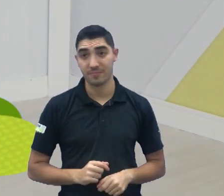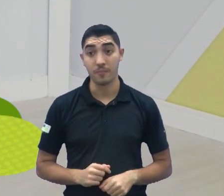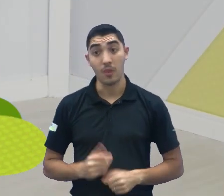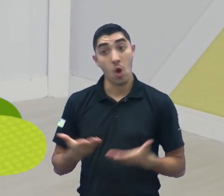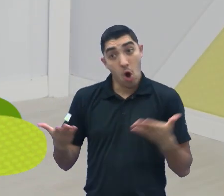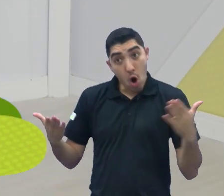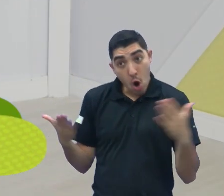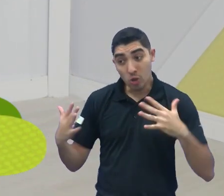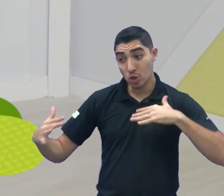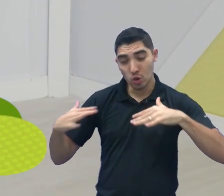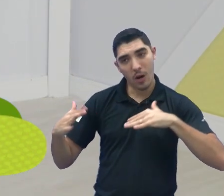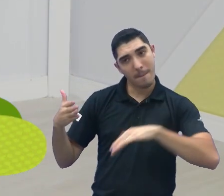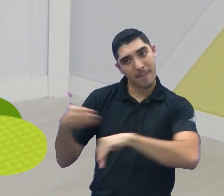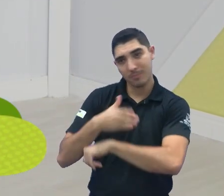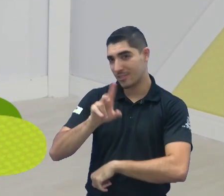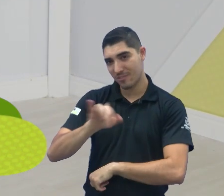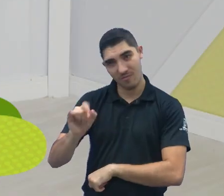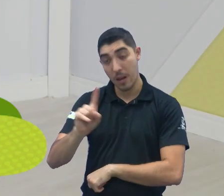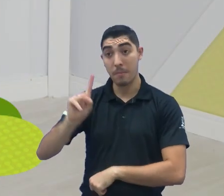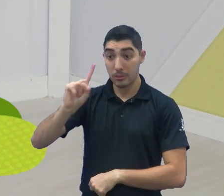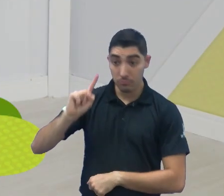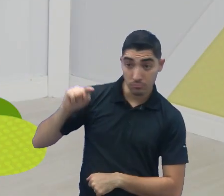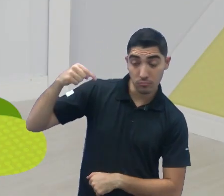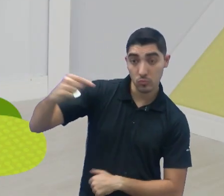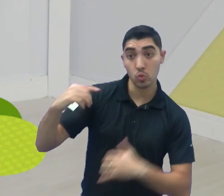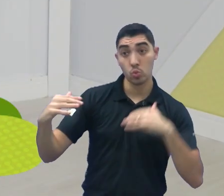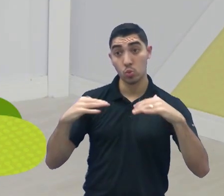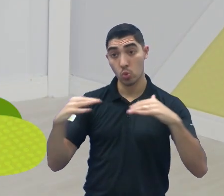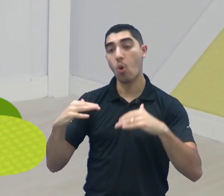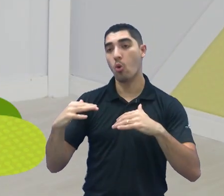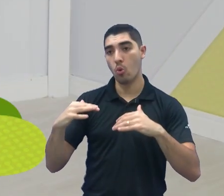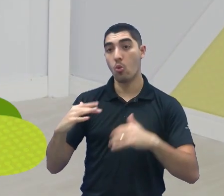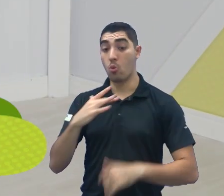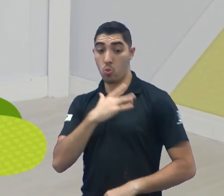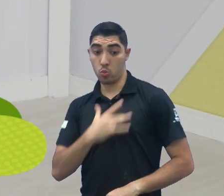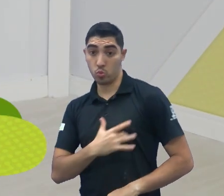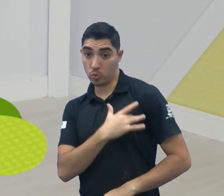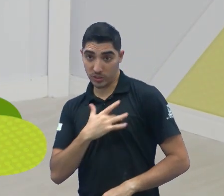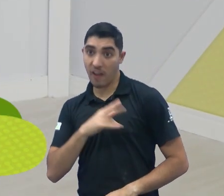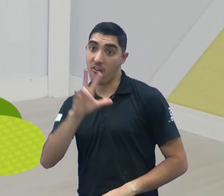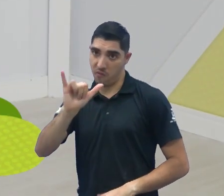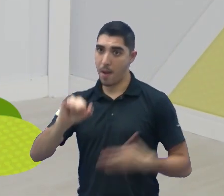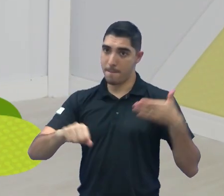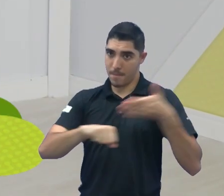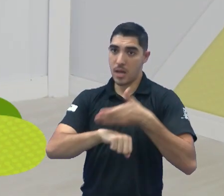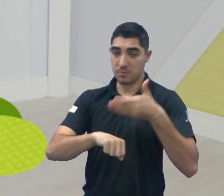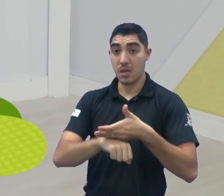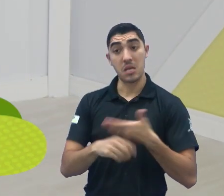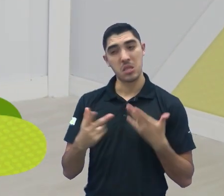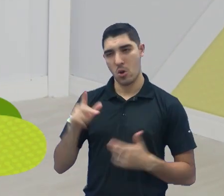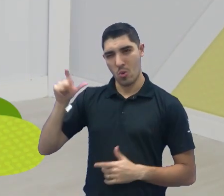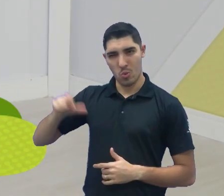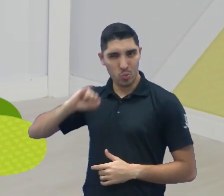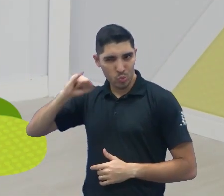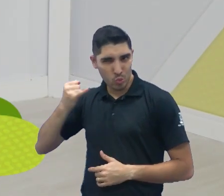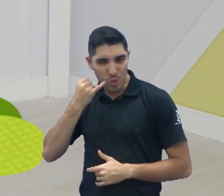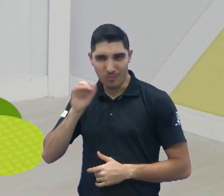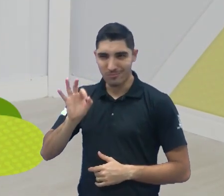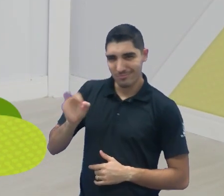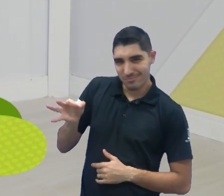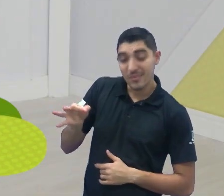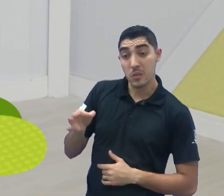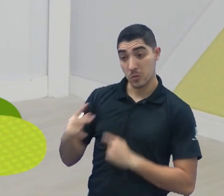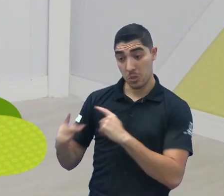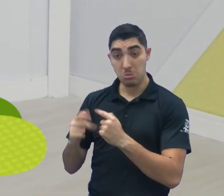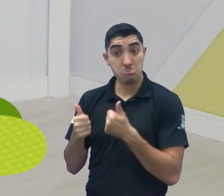o Paulistano, deve jogar na próxima partida, que será contra o Cruzeiro. O João falou que o São José está bem, com o trabalho do Cris Amete, está bem mesmo.